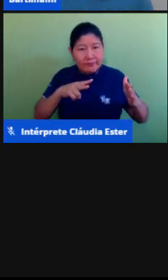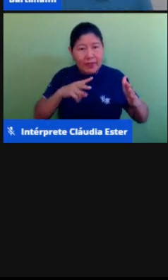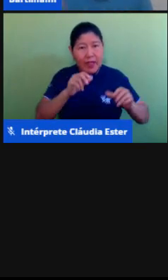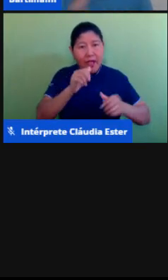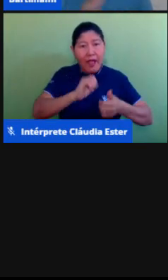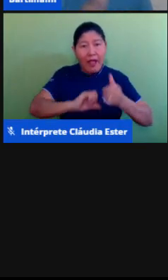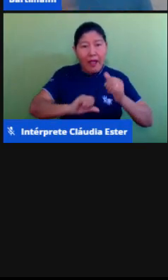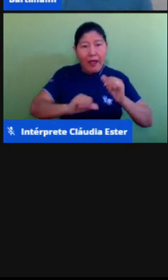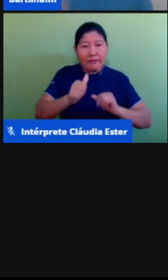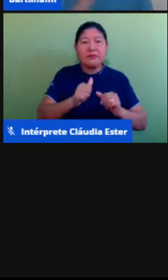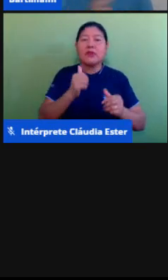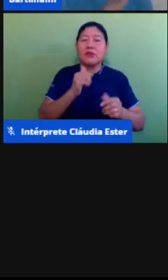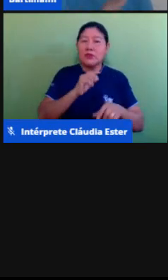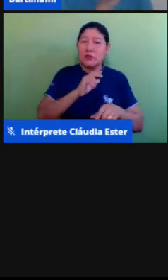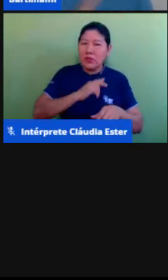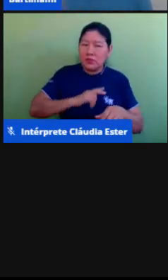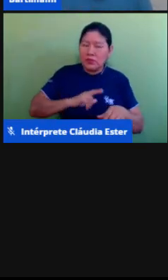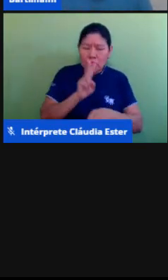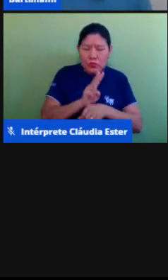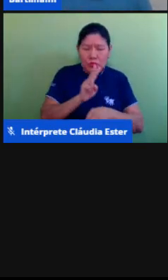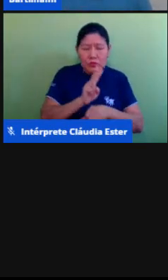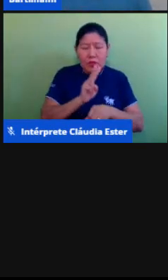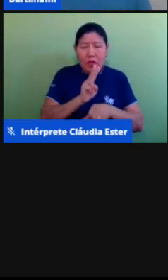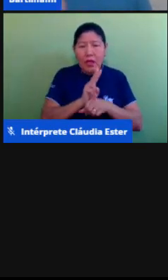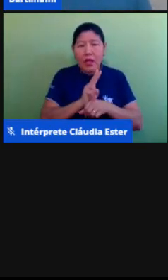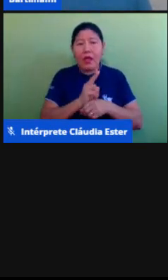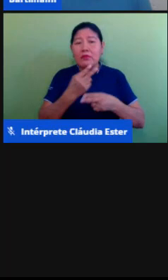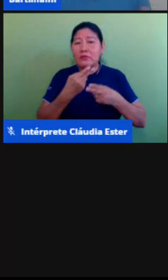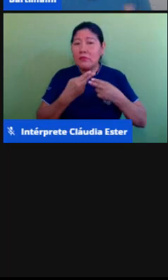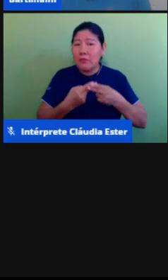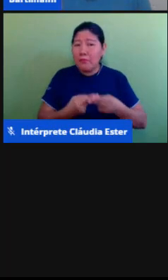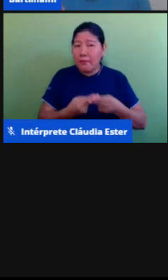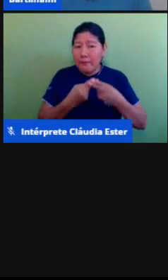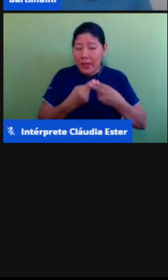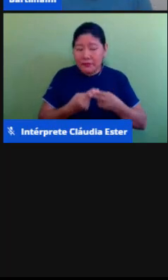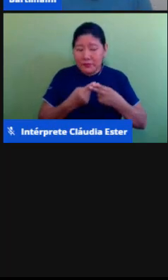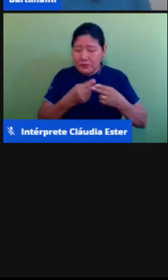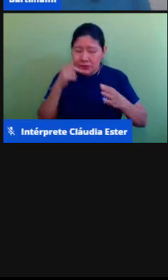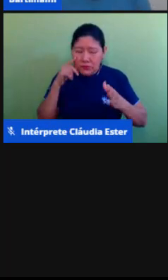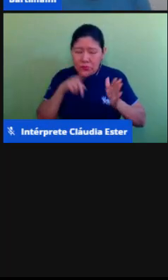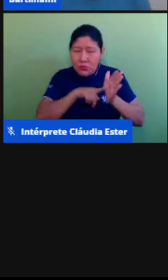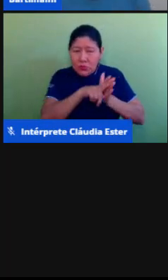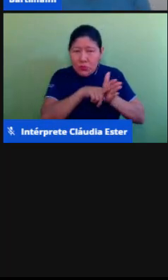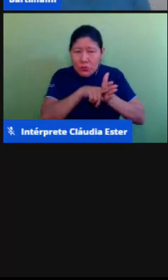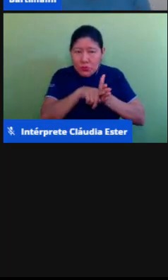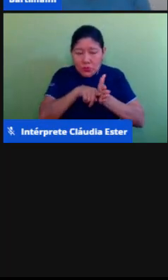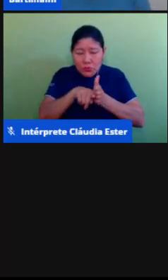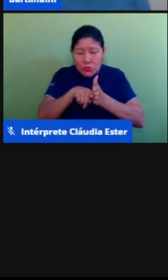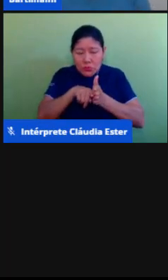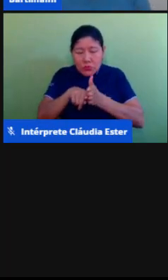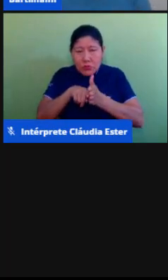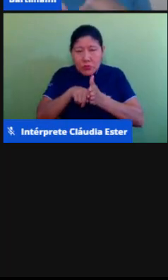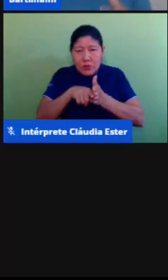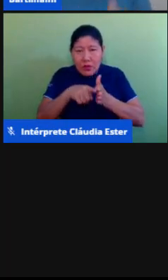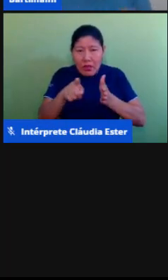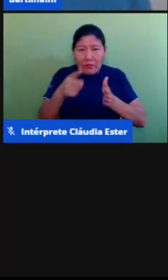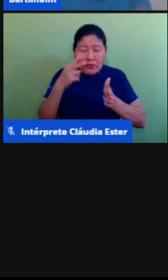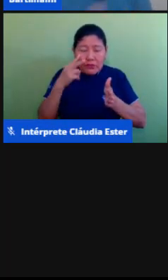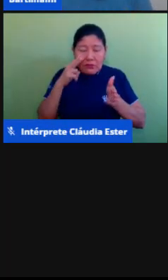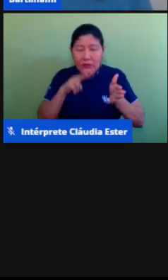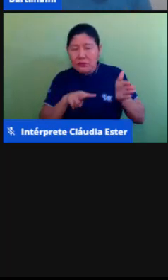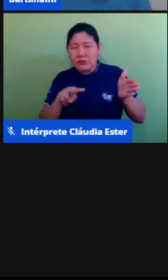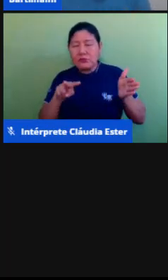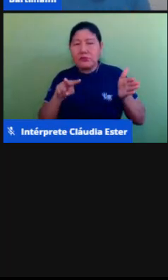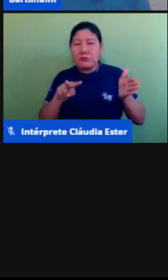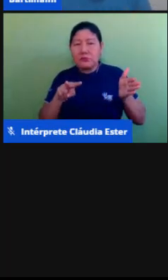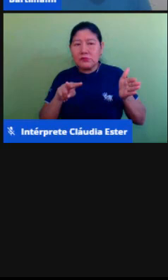processo minucioso, é um trabalho, tem rigor científico e vai fazer com que você coloque cada vez